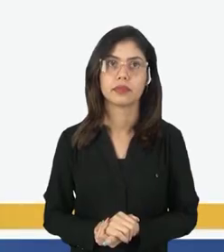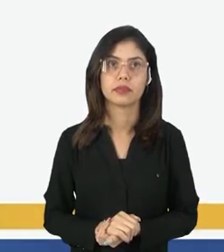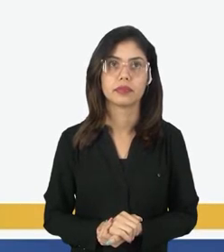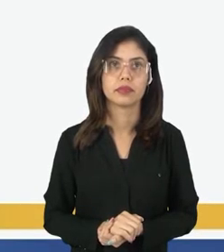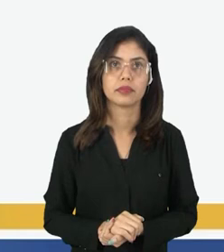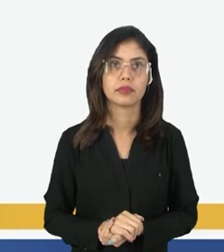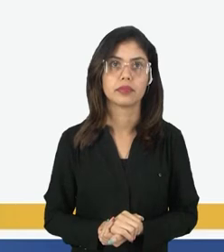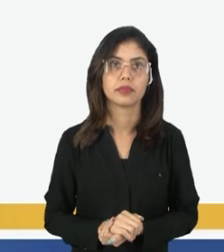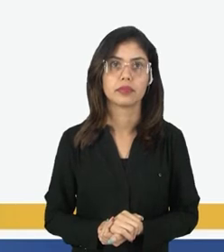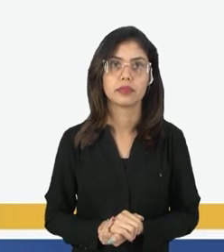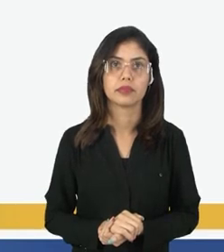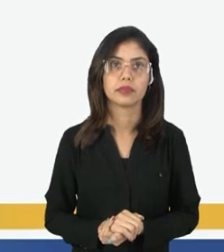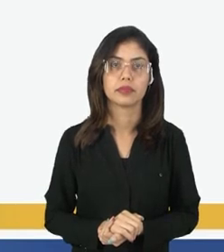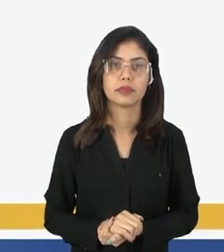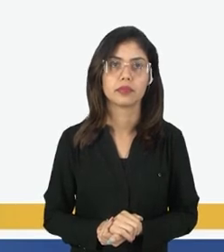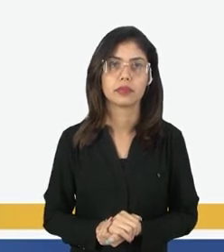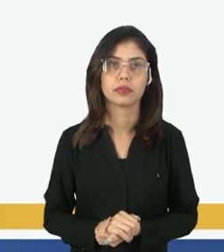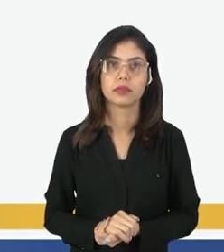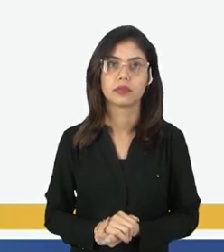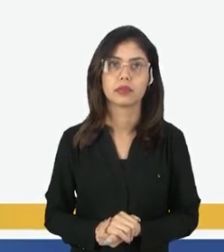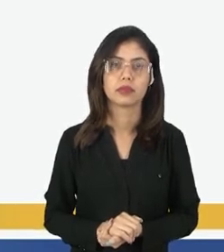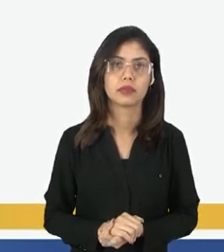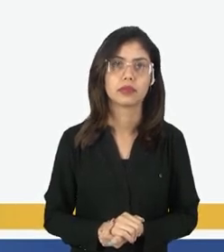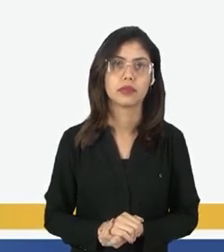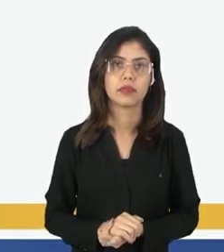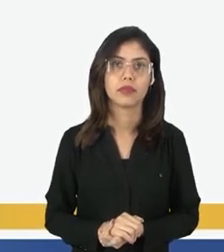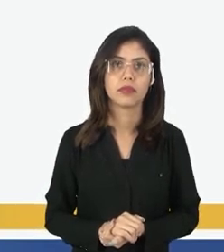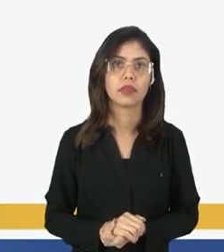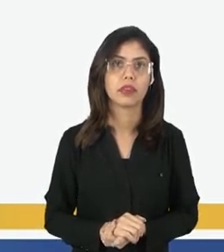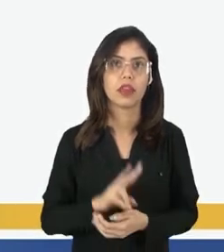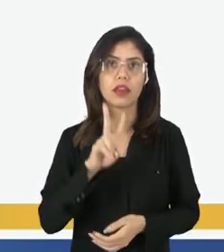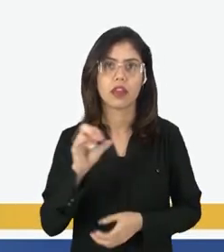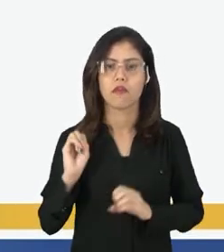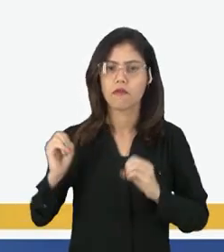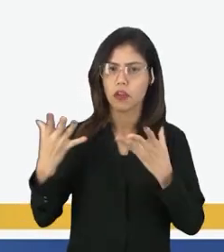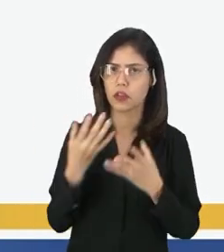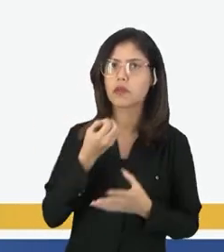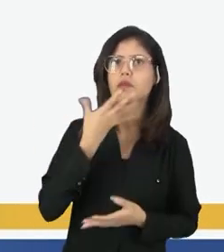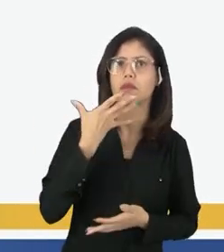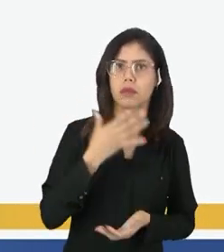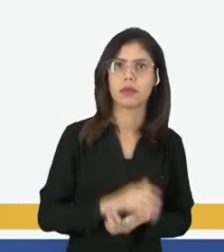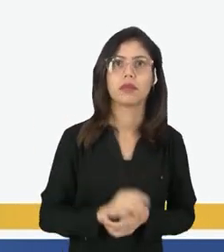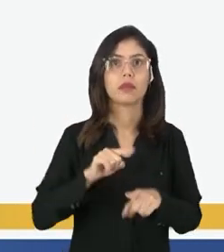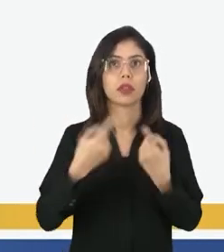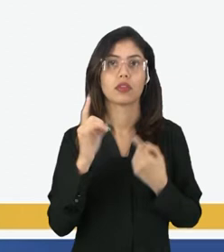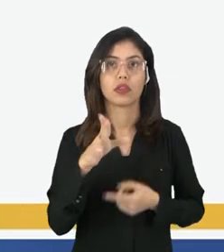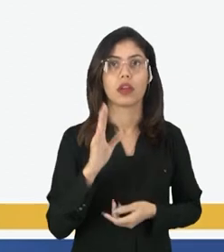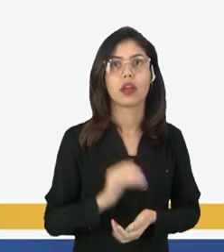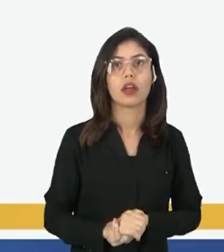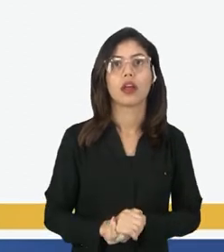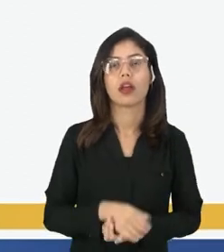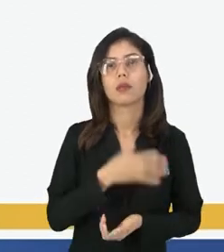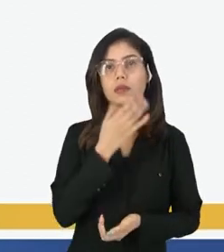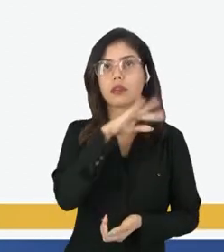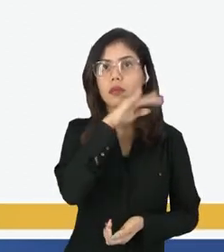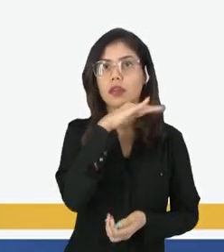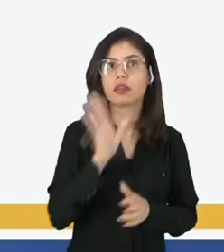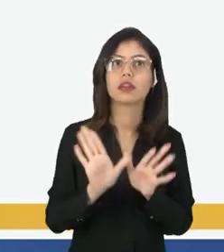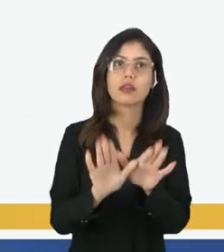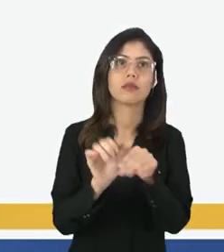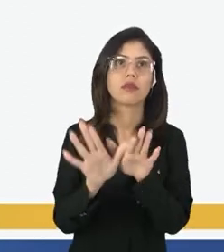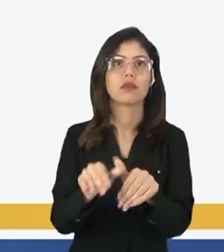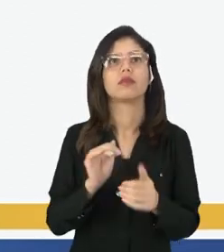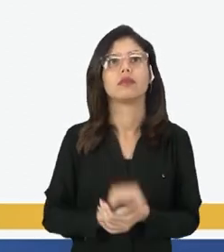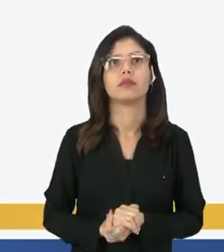lá O que são quatro ao diesel e vai ser uma festa danada Mas é só para os bichos que voam